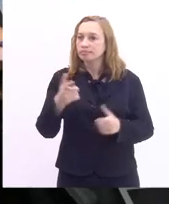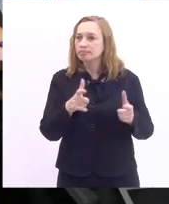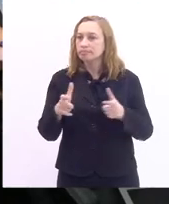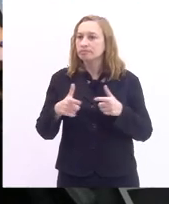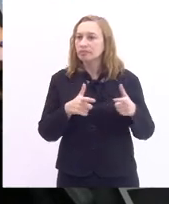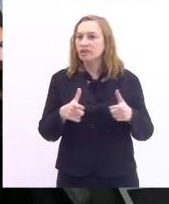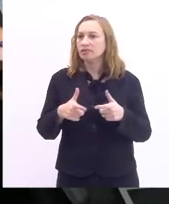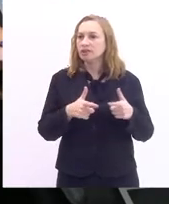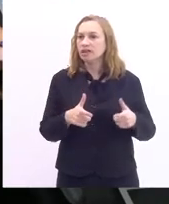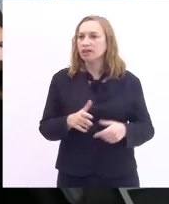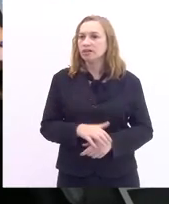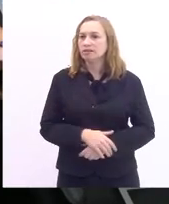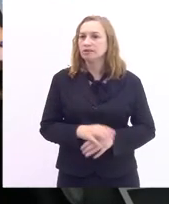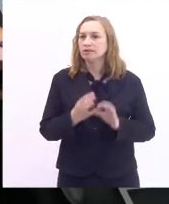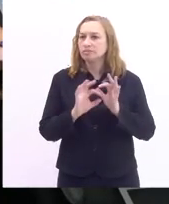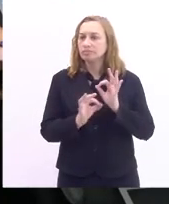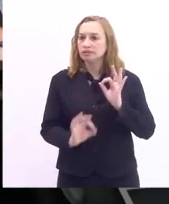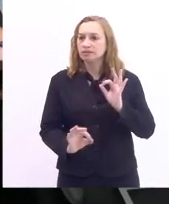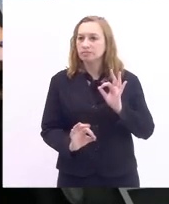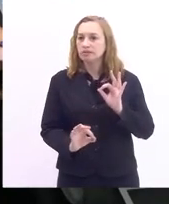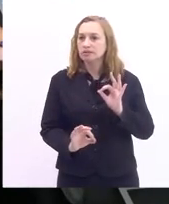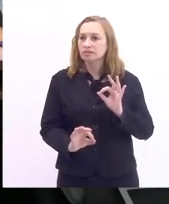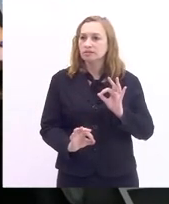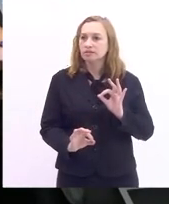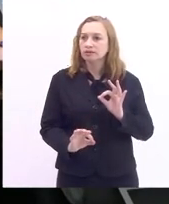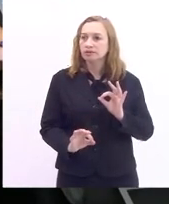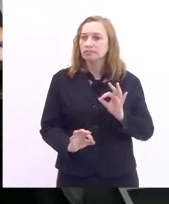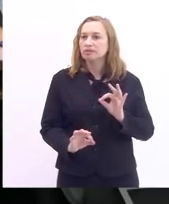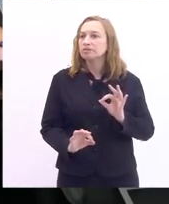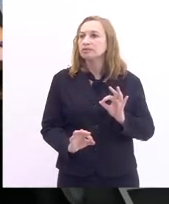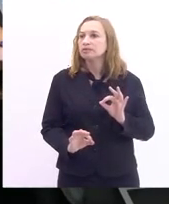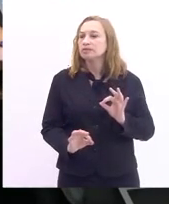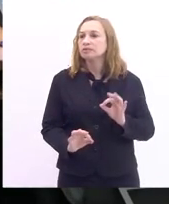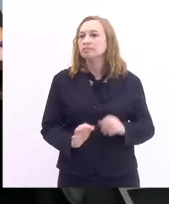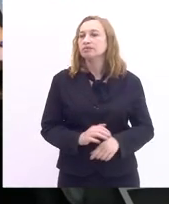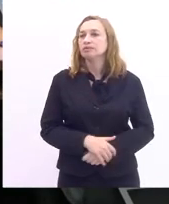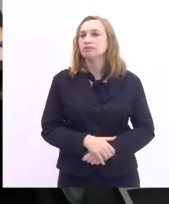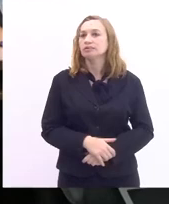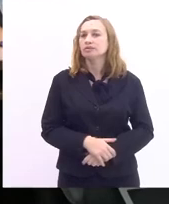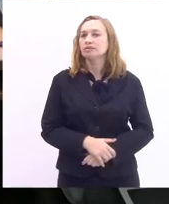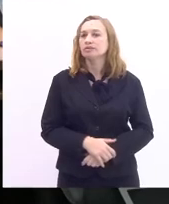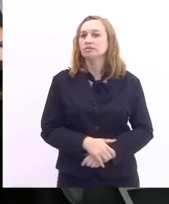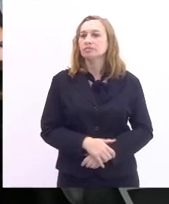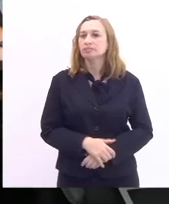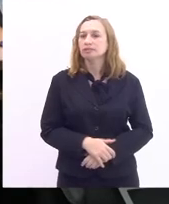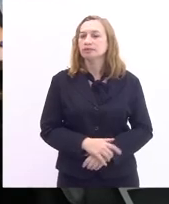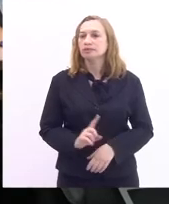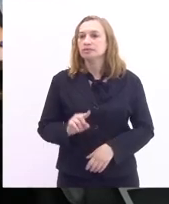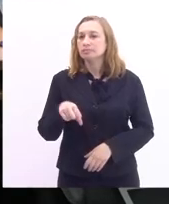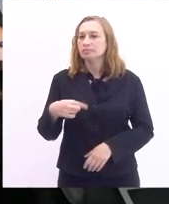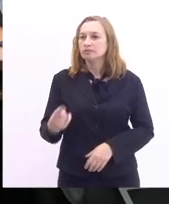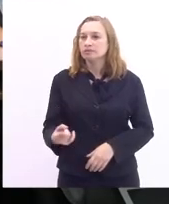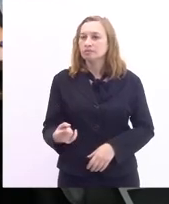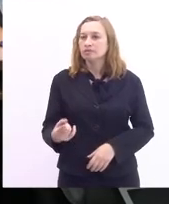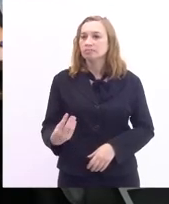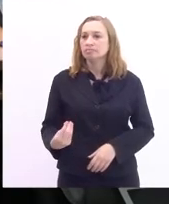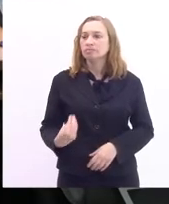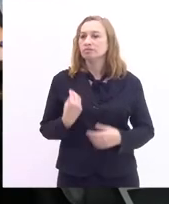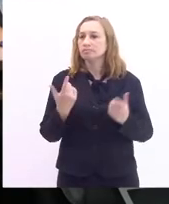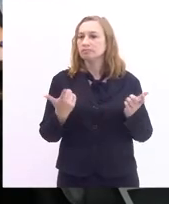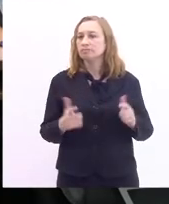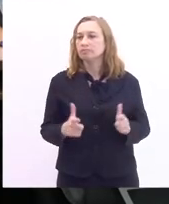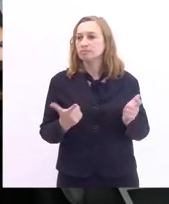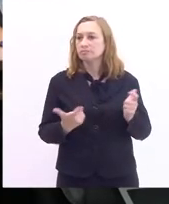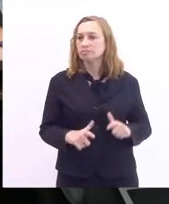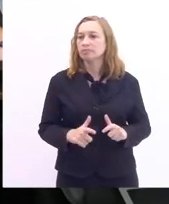oportunidades de longe da plenária da alerj é demais autoridades presentes